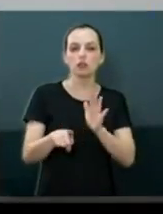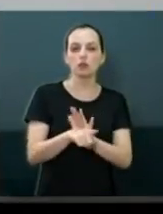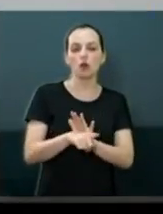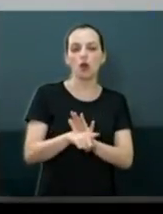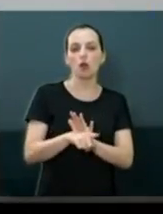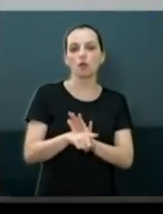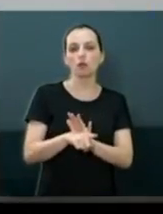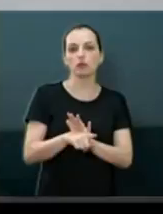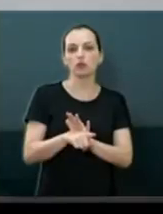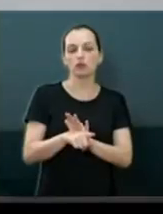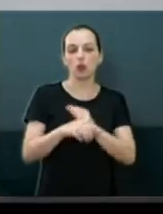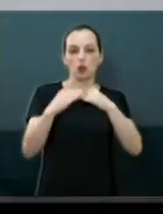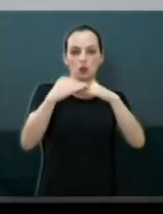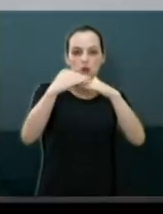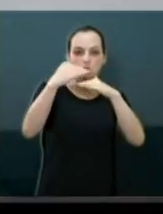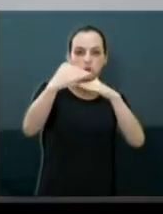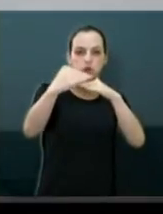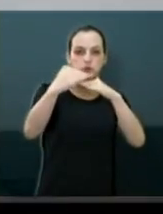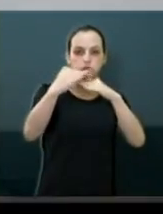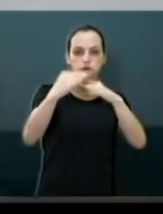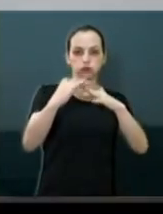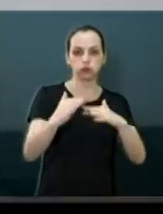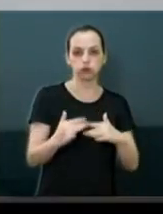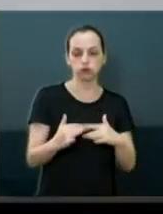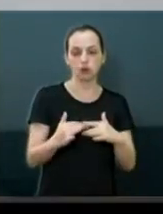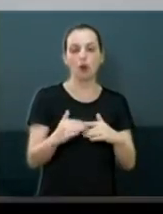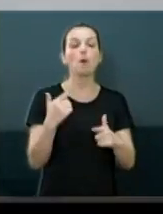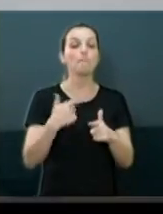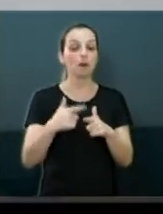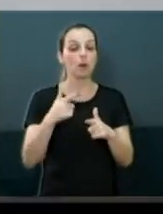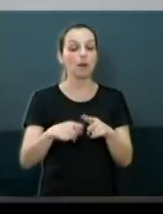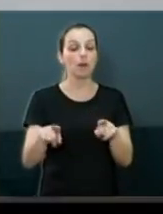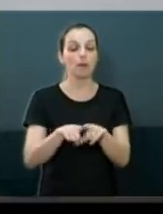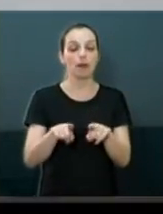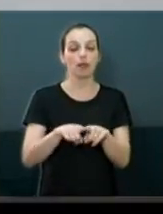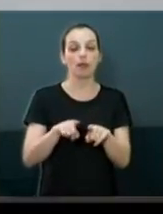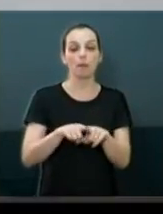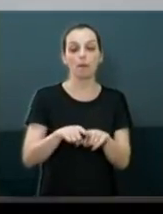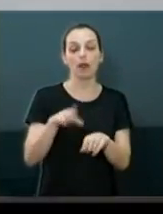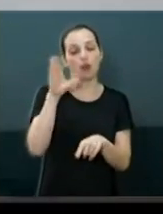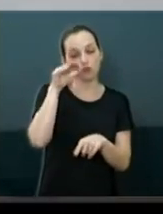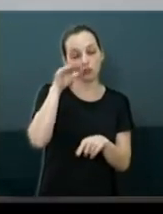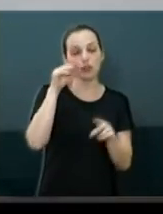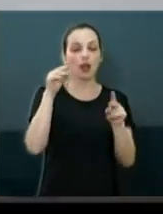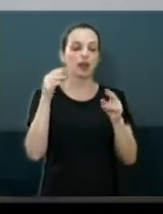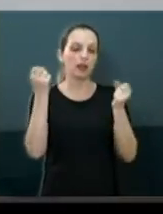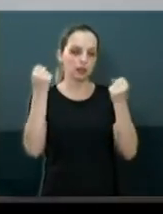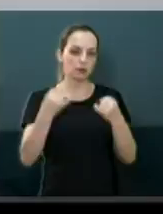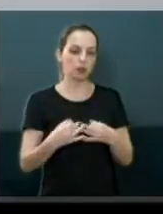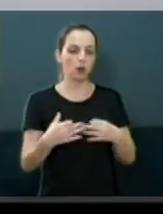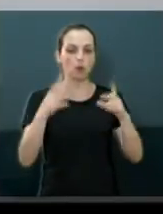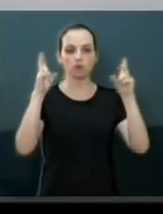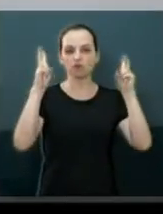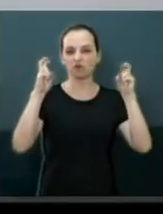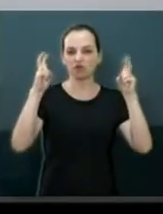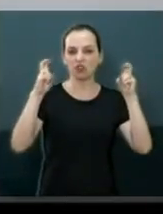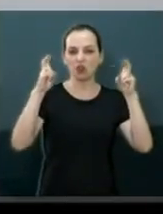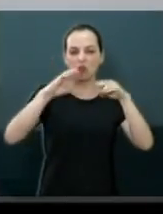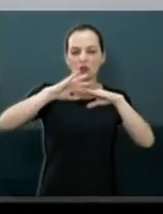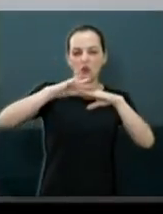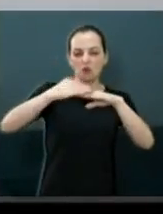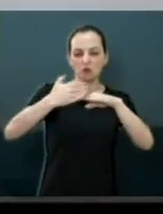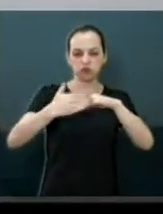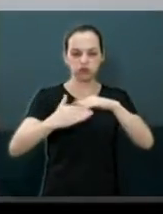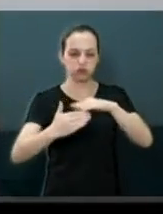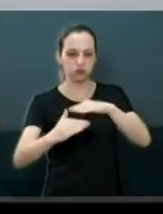O teto caído também é um problema. Explicou assim uma funcionária. Essa parte quase caiu na cabeça de um paciente e tem outro pedaço